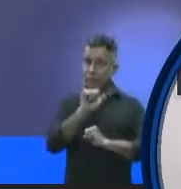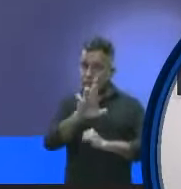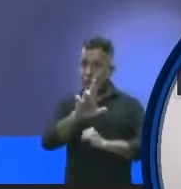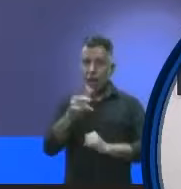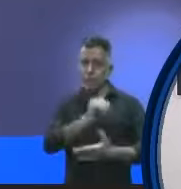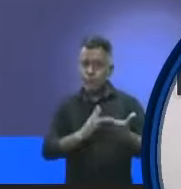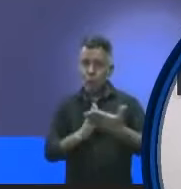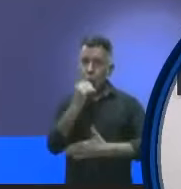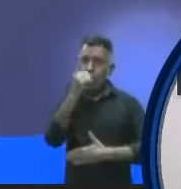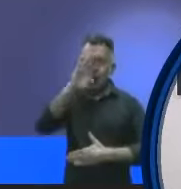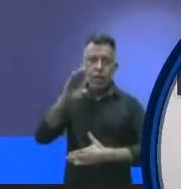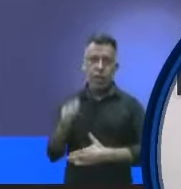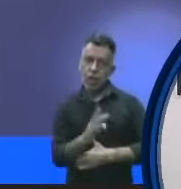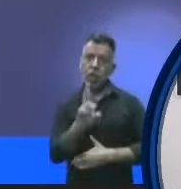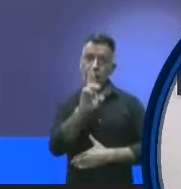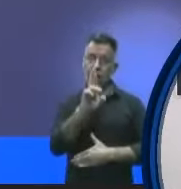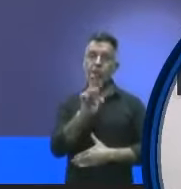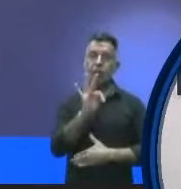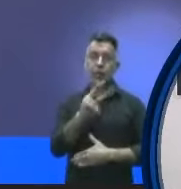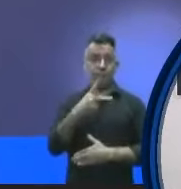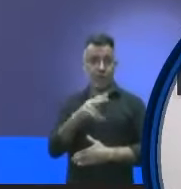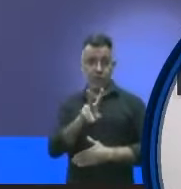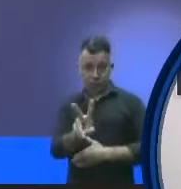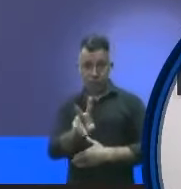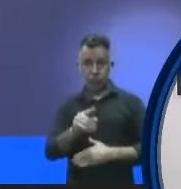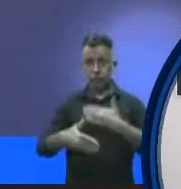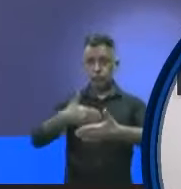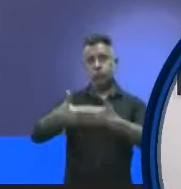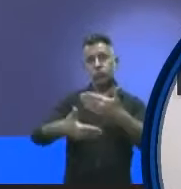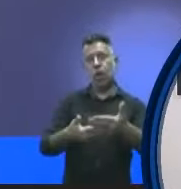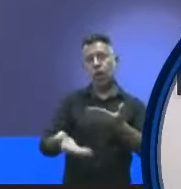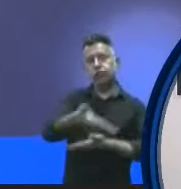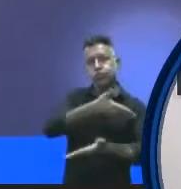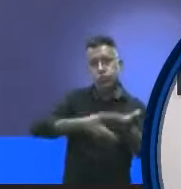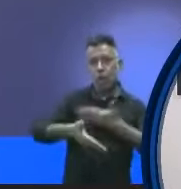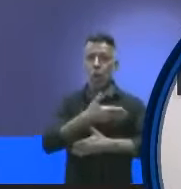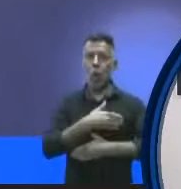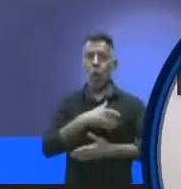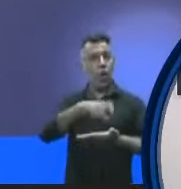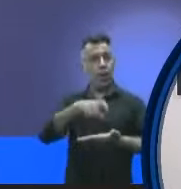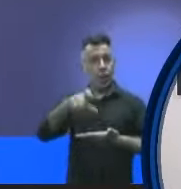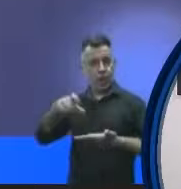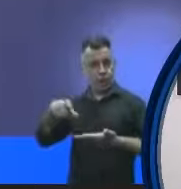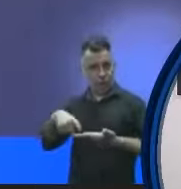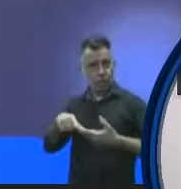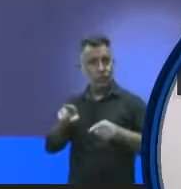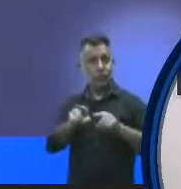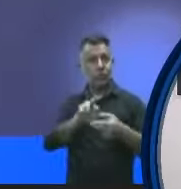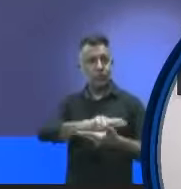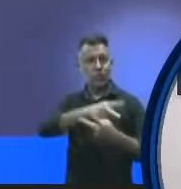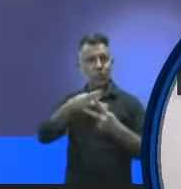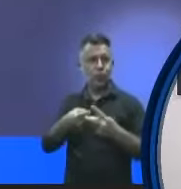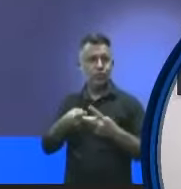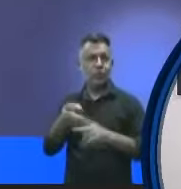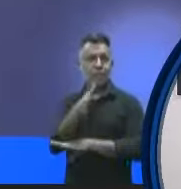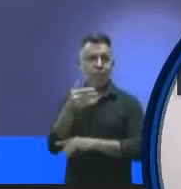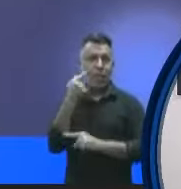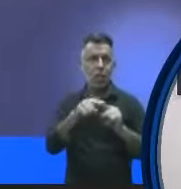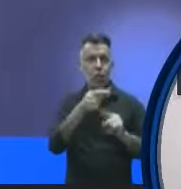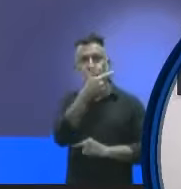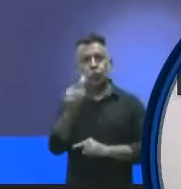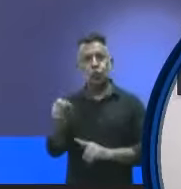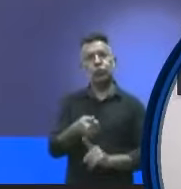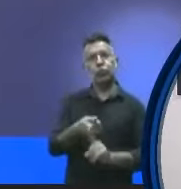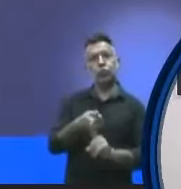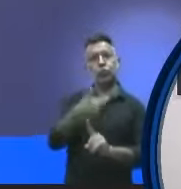1 bilhão de reais de TPV no processamento de transações com cartão de crédito de múltiplas bandeiras nos últimos